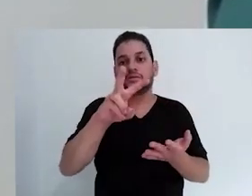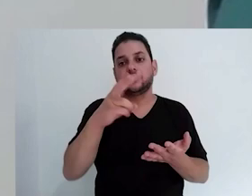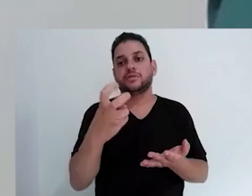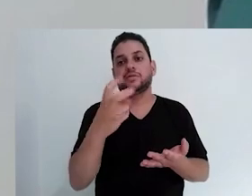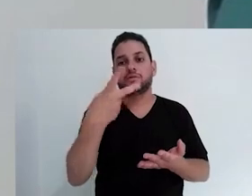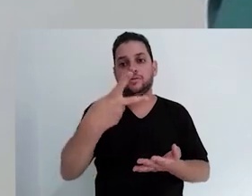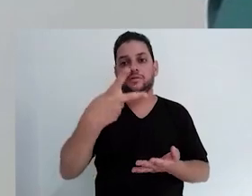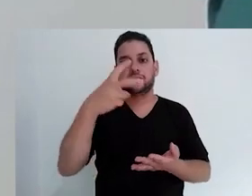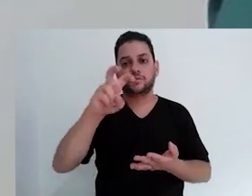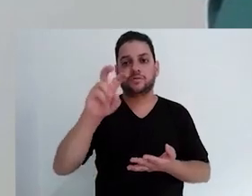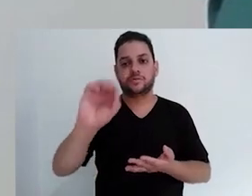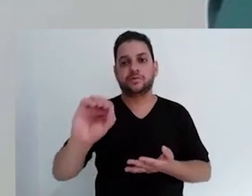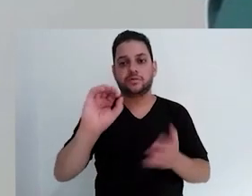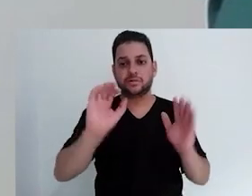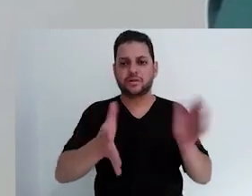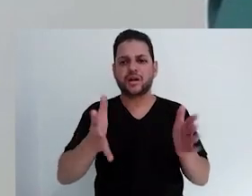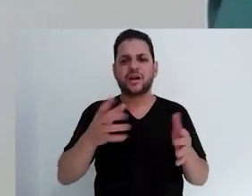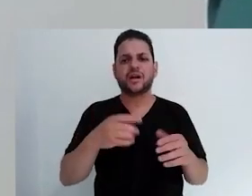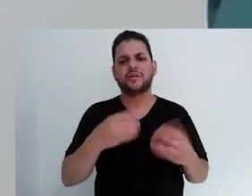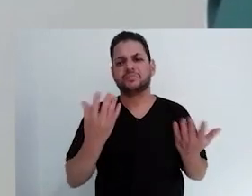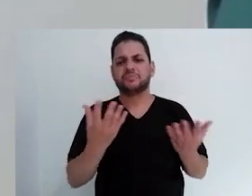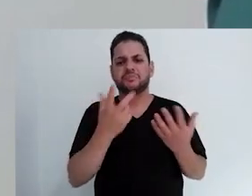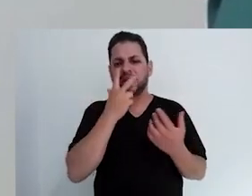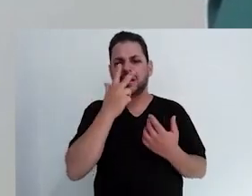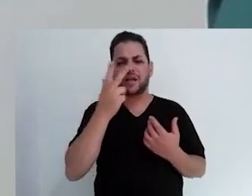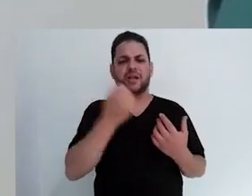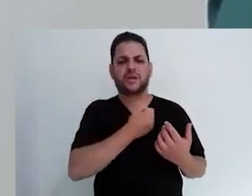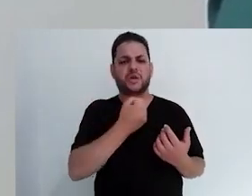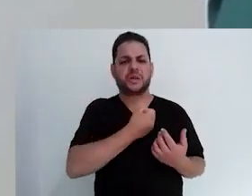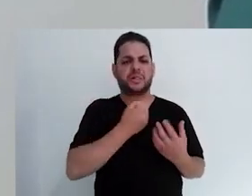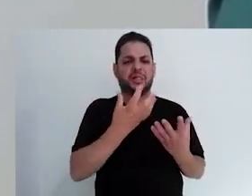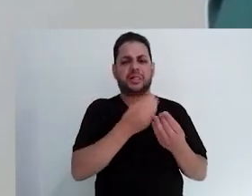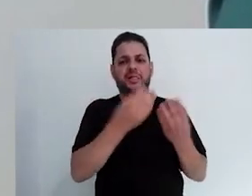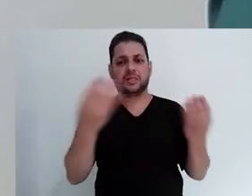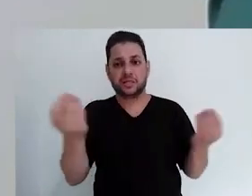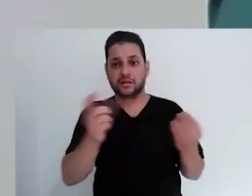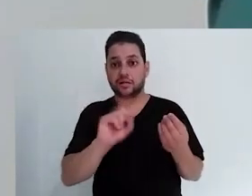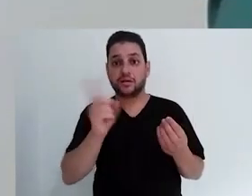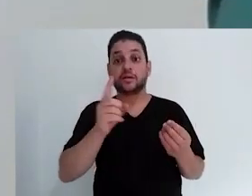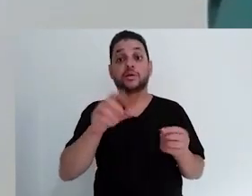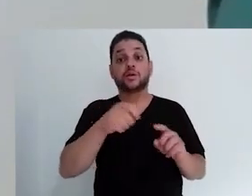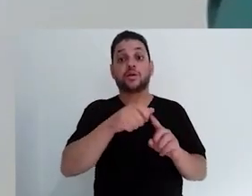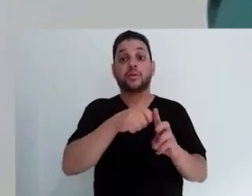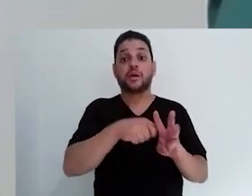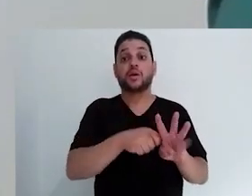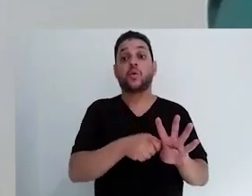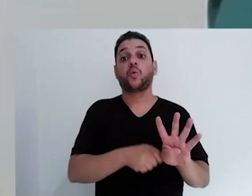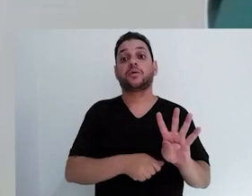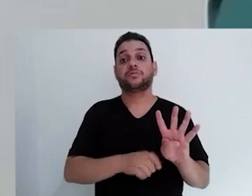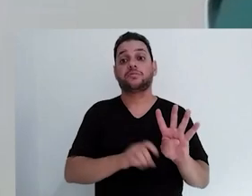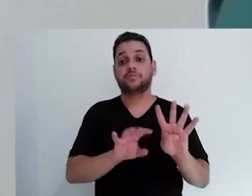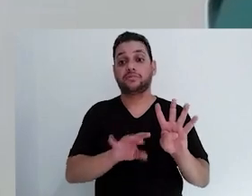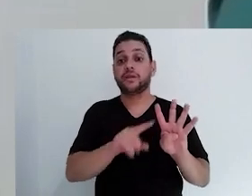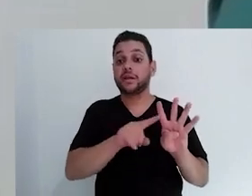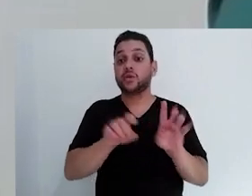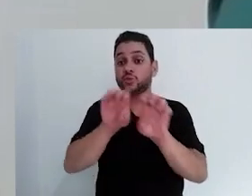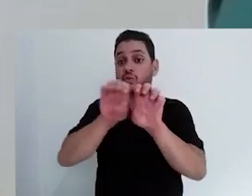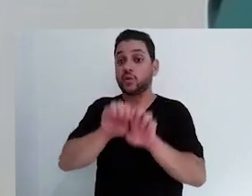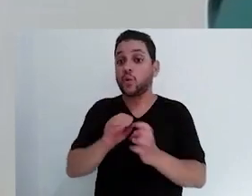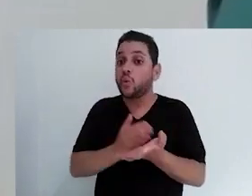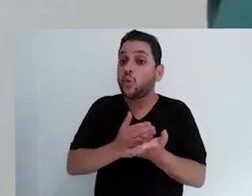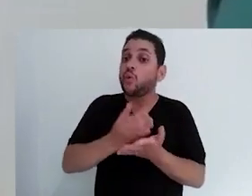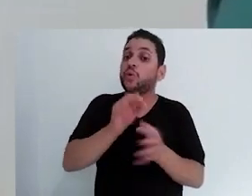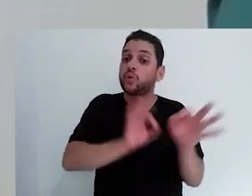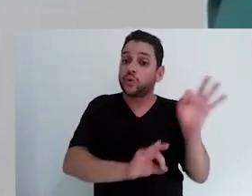Pode não parecer um número tão expressivo, mas foram só 4 meses. E, como eu disse, é uma estrutura que está se montando e que está